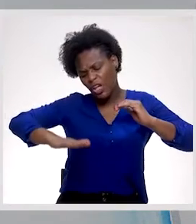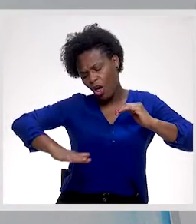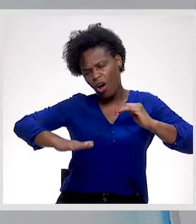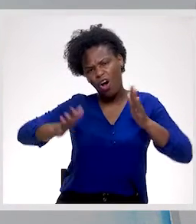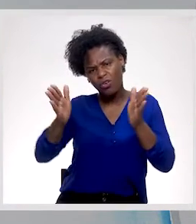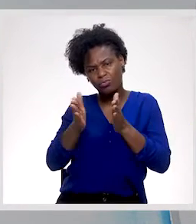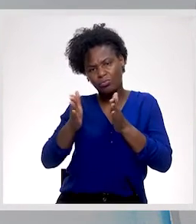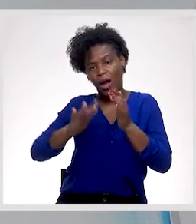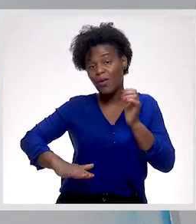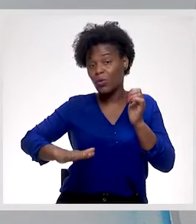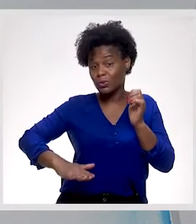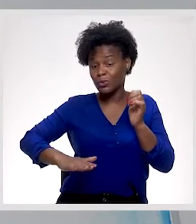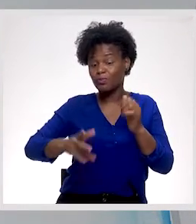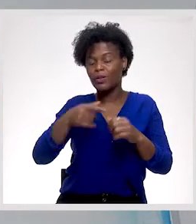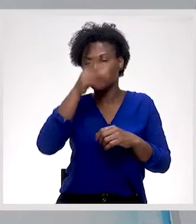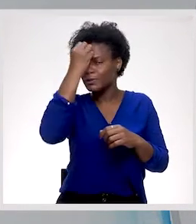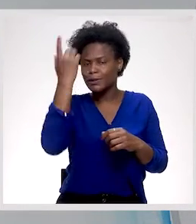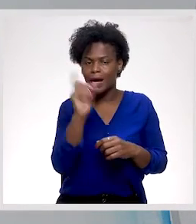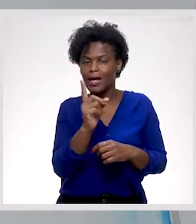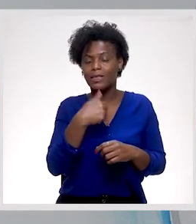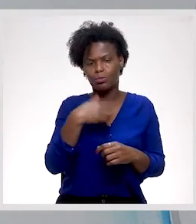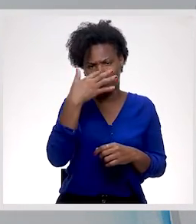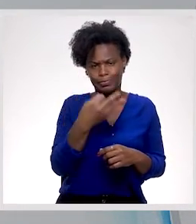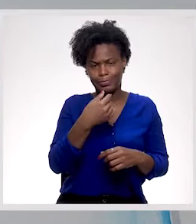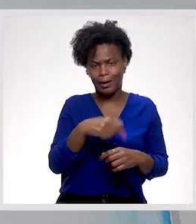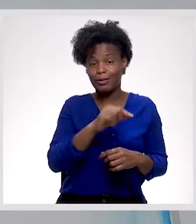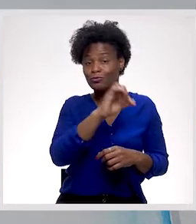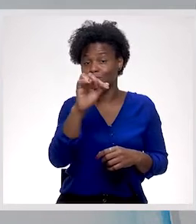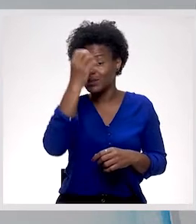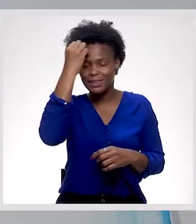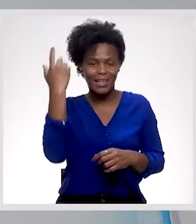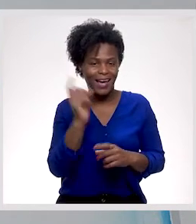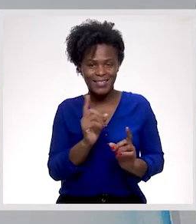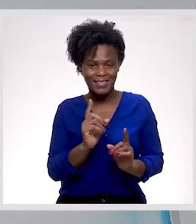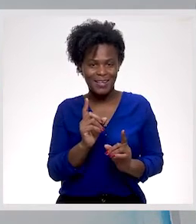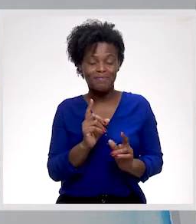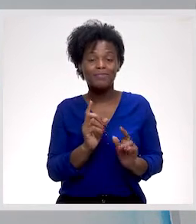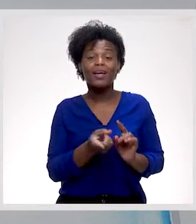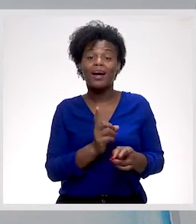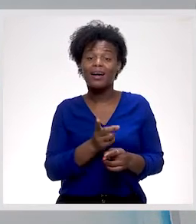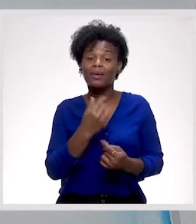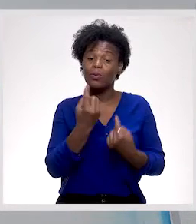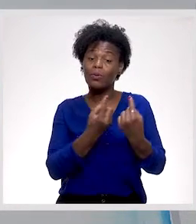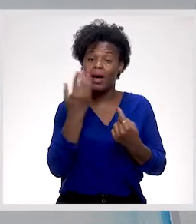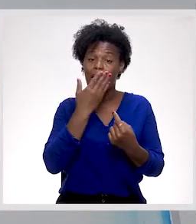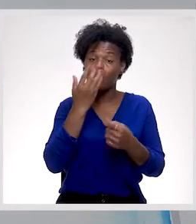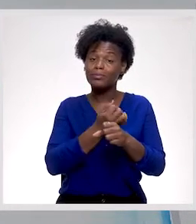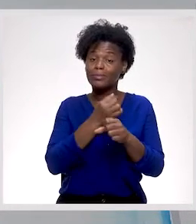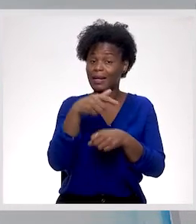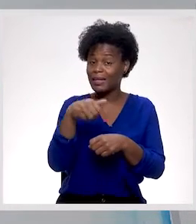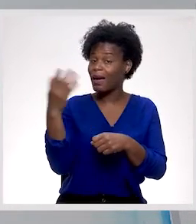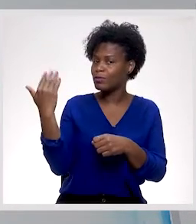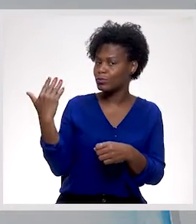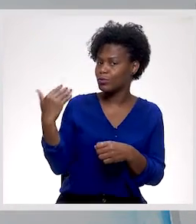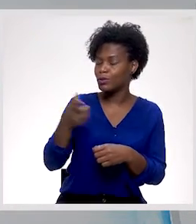esqueçam, eu tenho certeza que não esqueceram, que numa das aulas trabalhadas aqui, nós vimos que